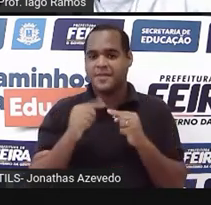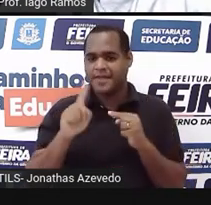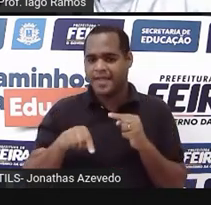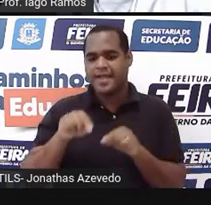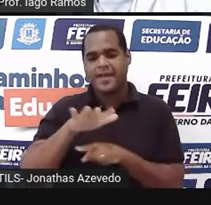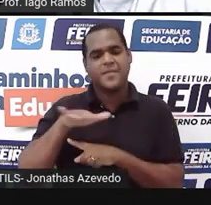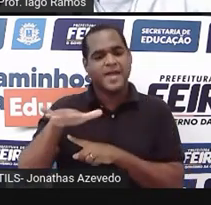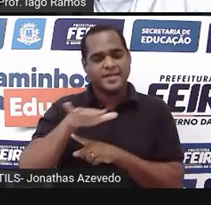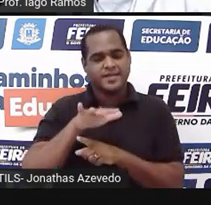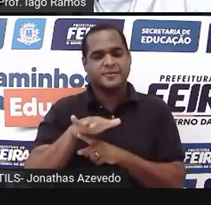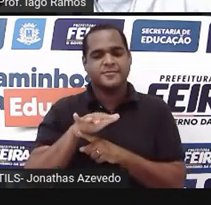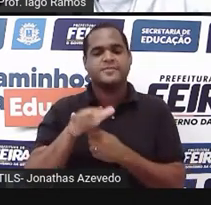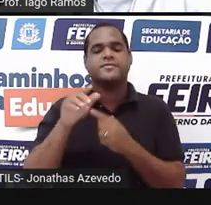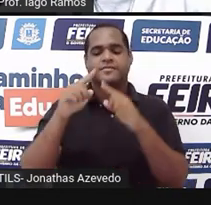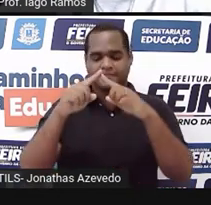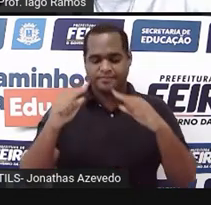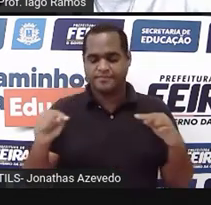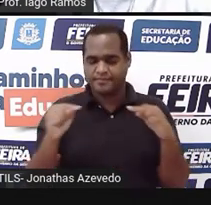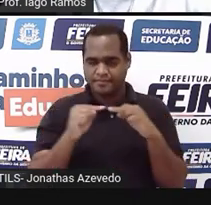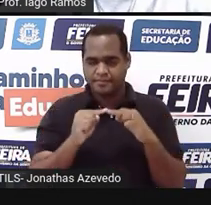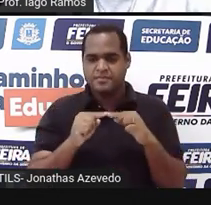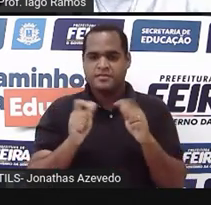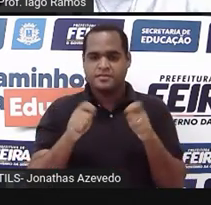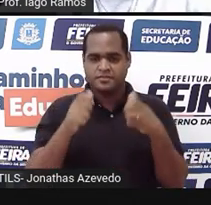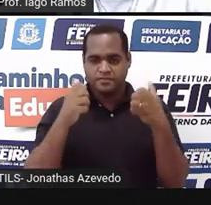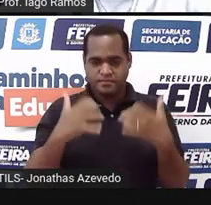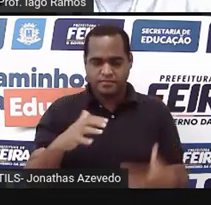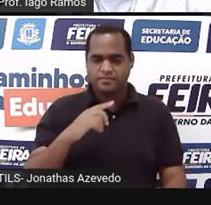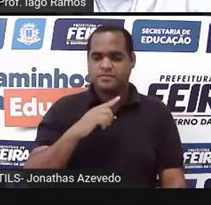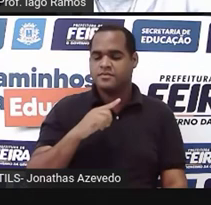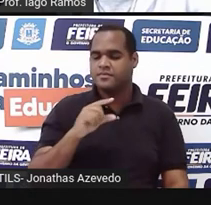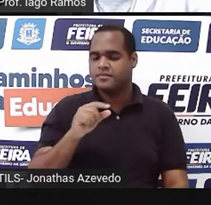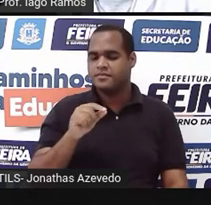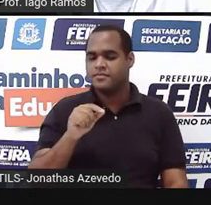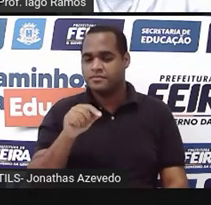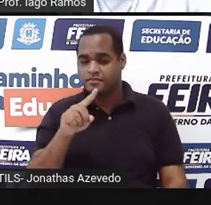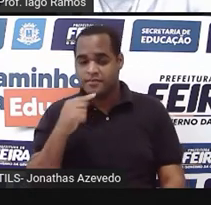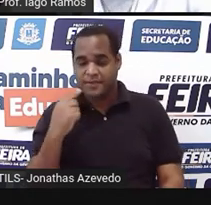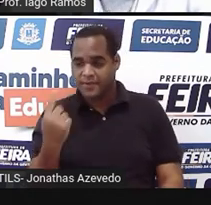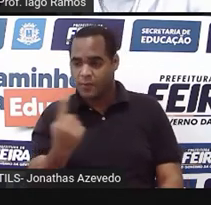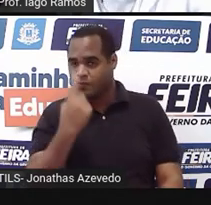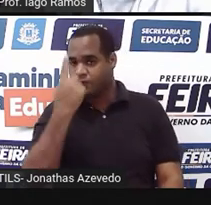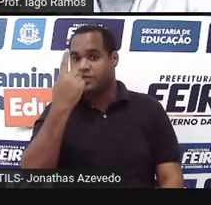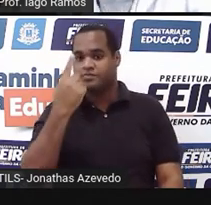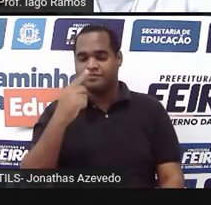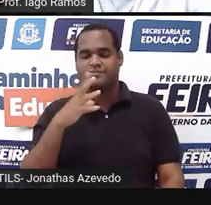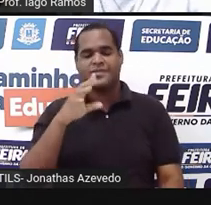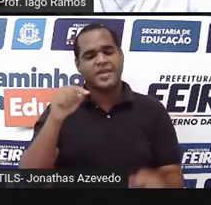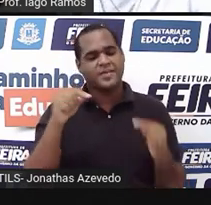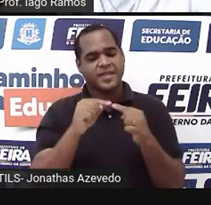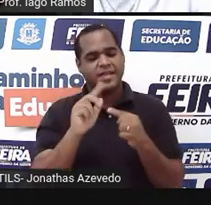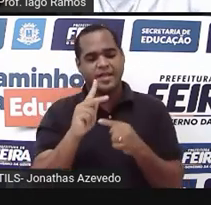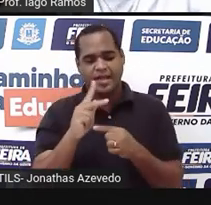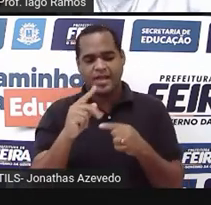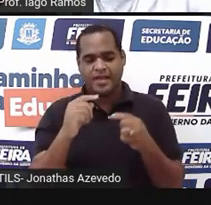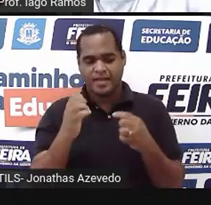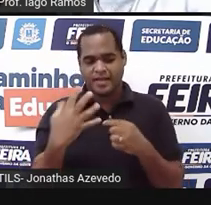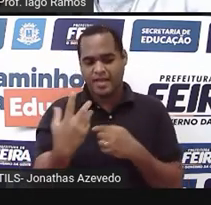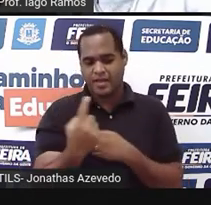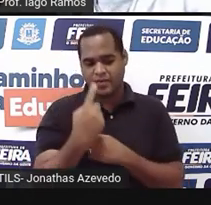a base do Triângulo dois é o b minúsculo vezes altura que é o mesmo h a altura do